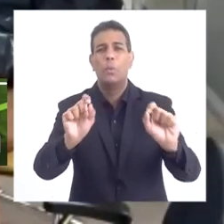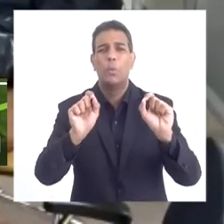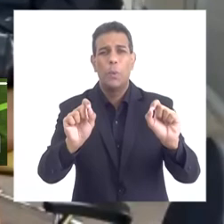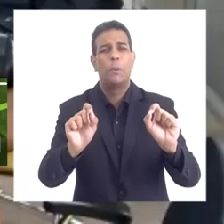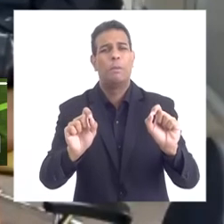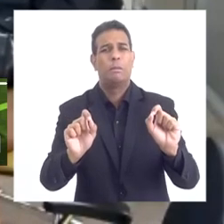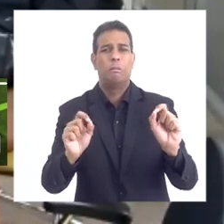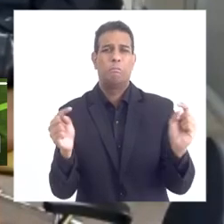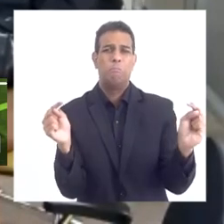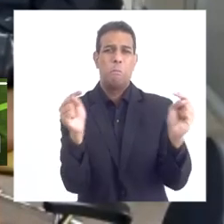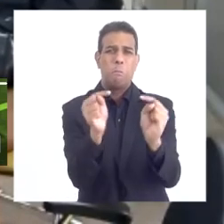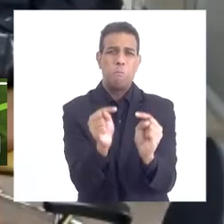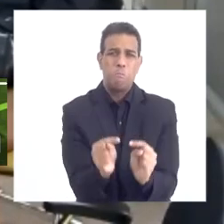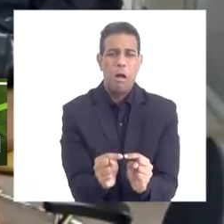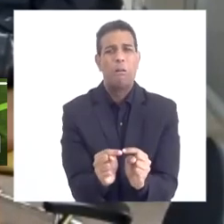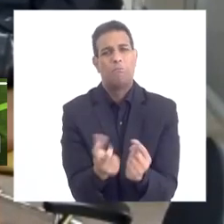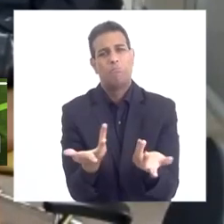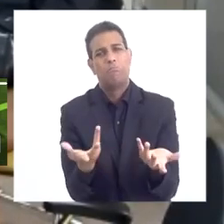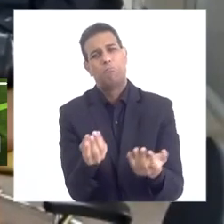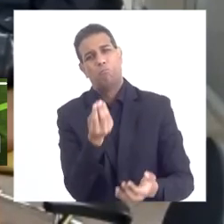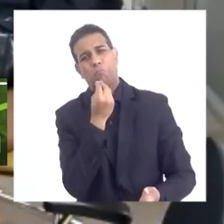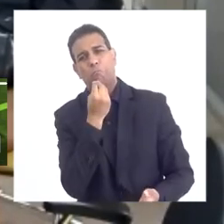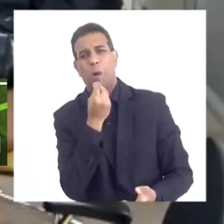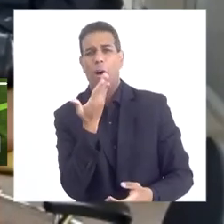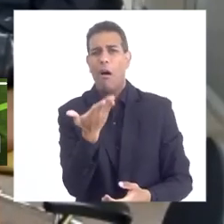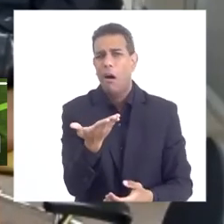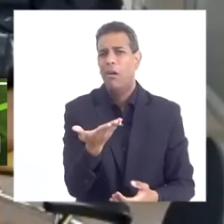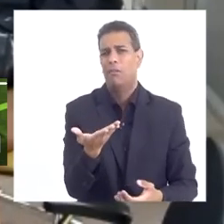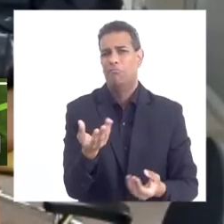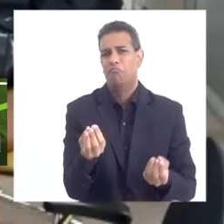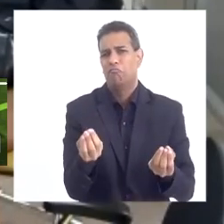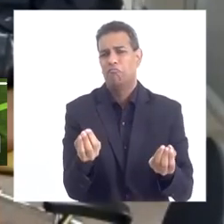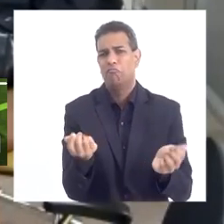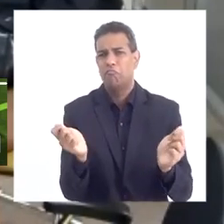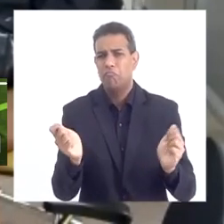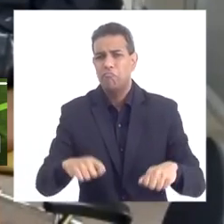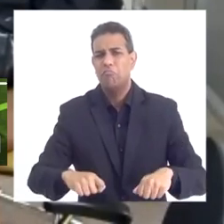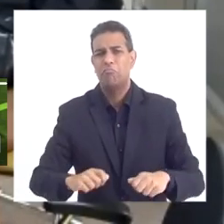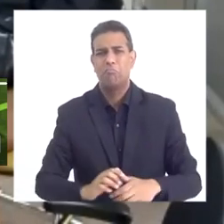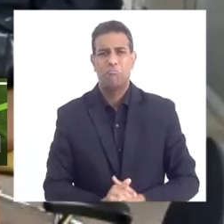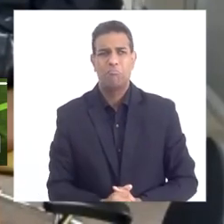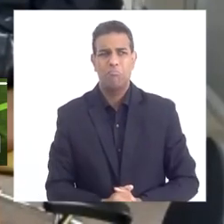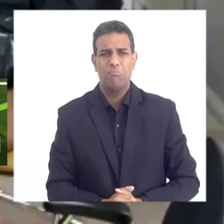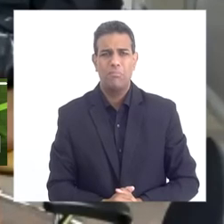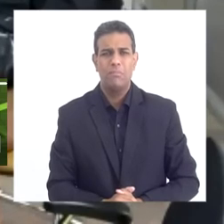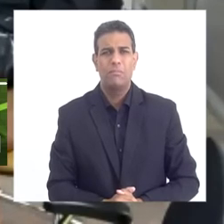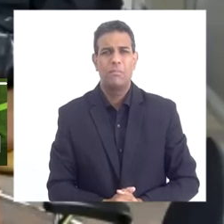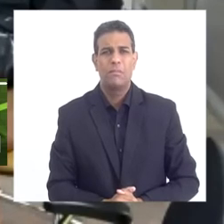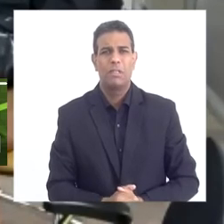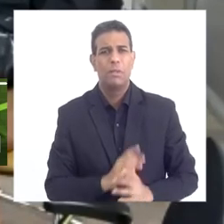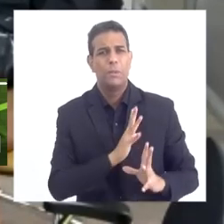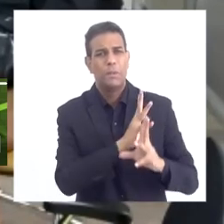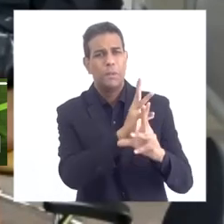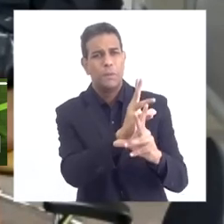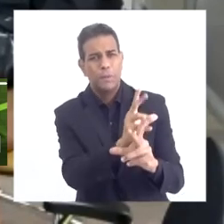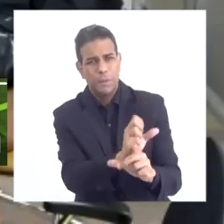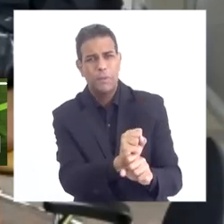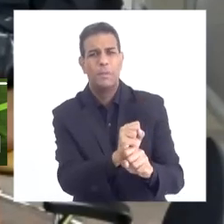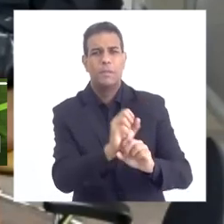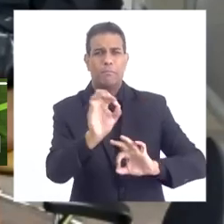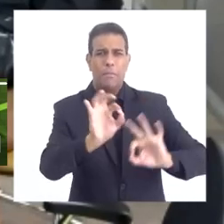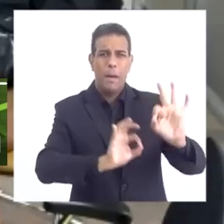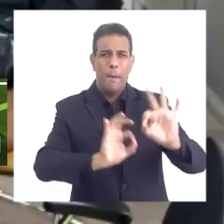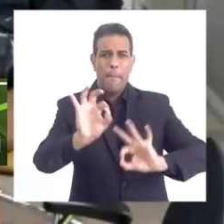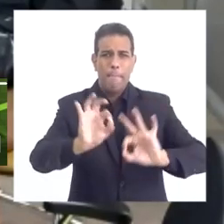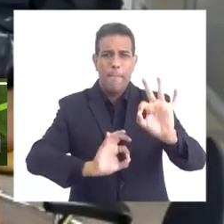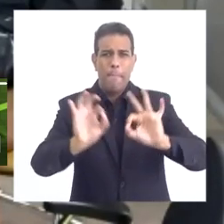De alguma forma, né? Obviamente que os números, quando foram elaborados, e